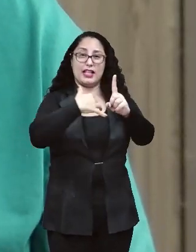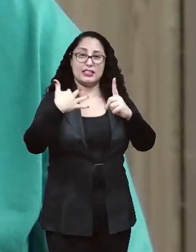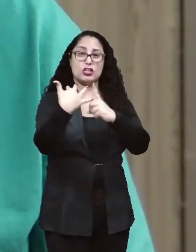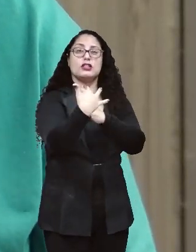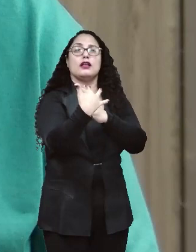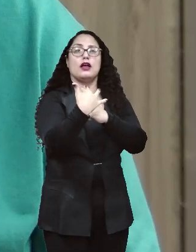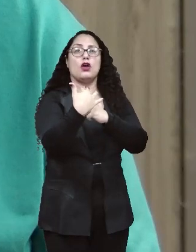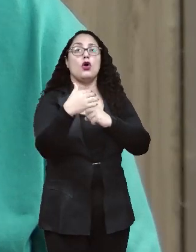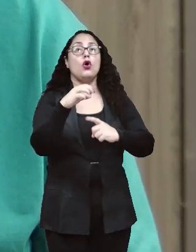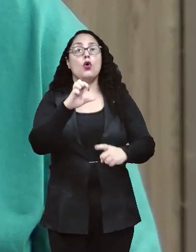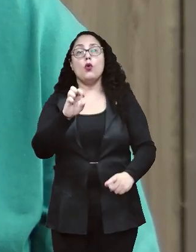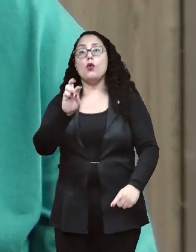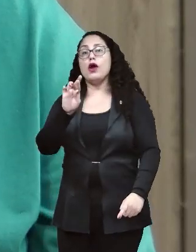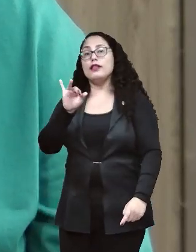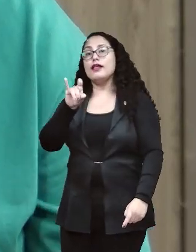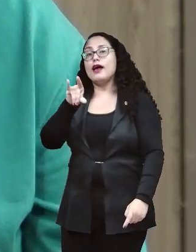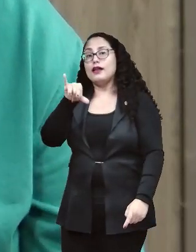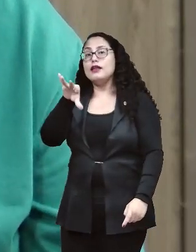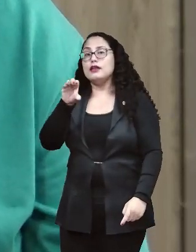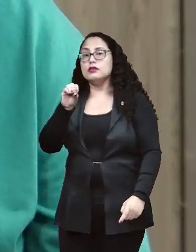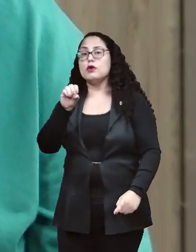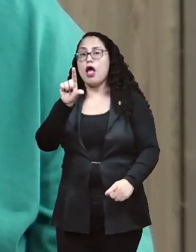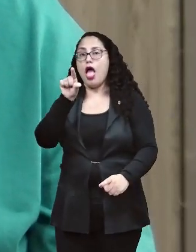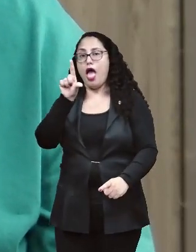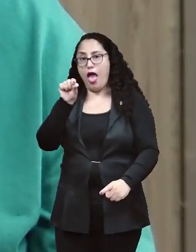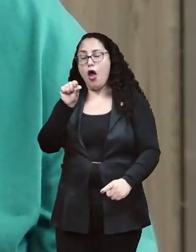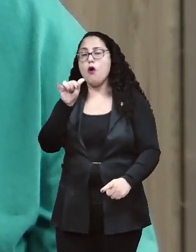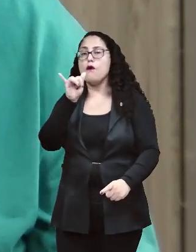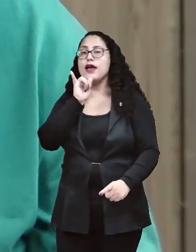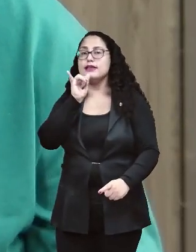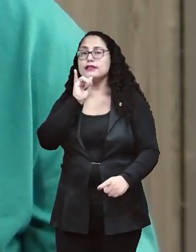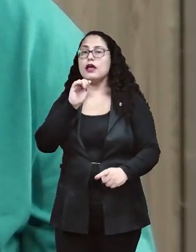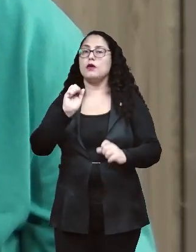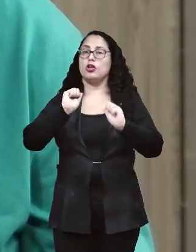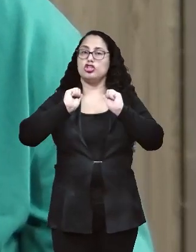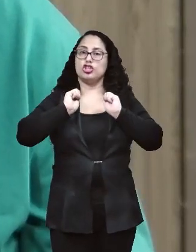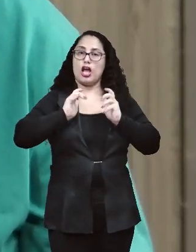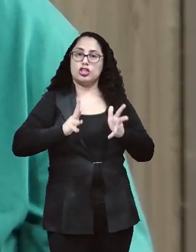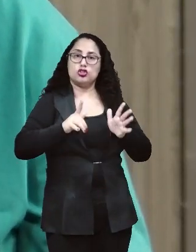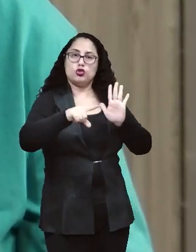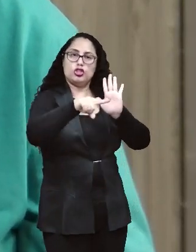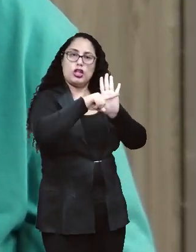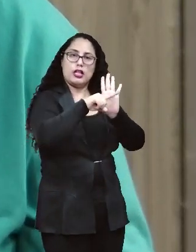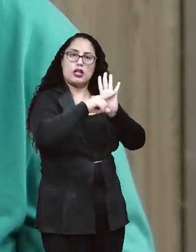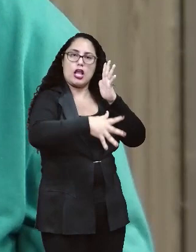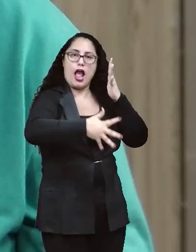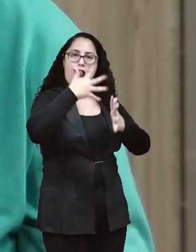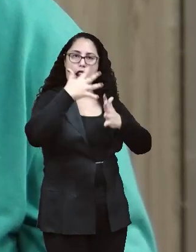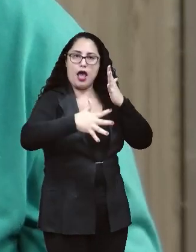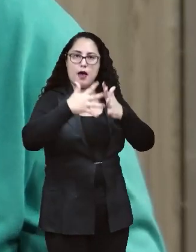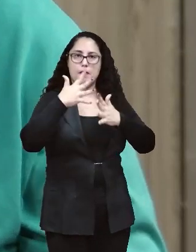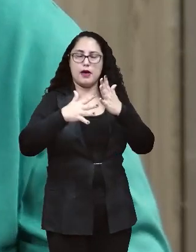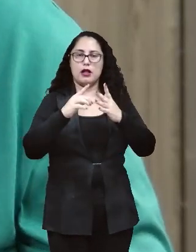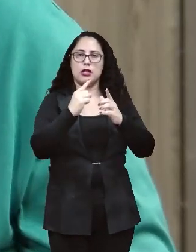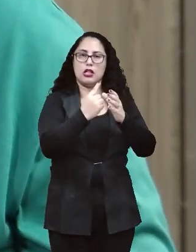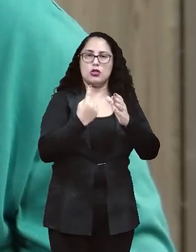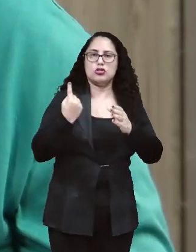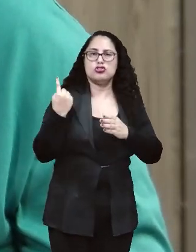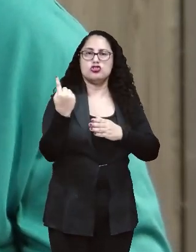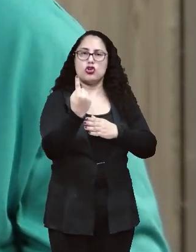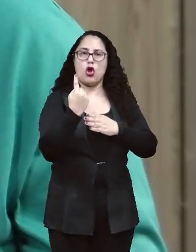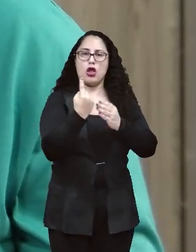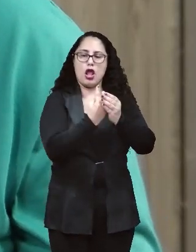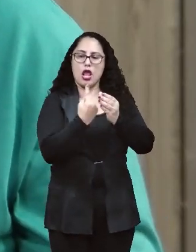Eu acho que o etarismo é um desses, né? Um desses exemplos de atitudes negativas que nos atrapalham, que nos isolam, que